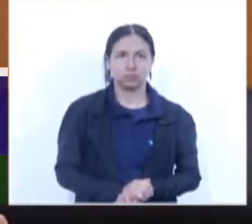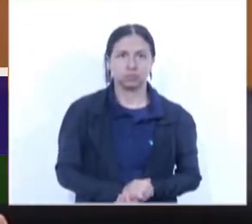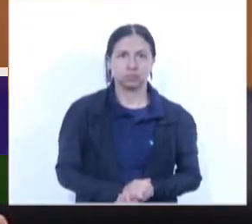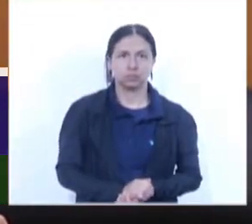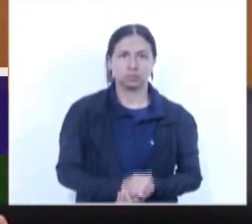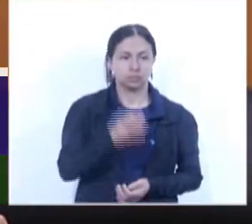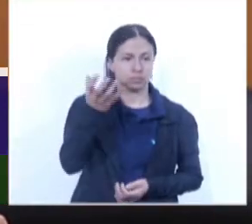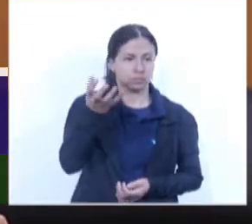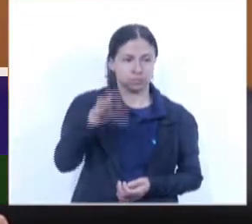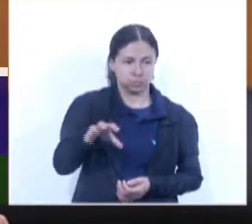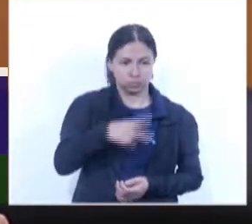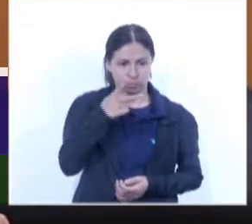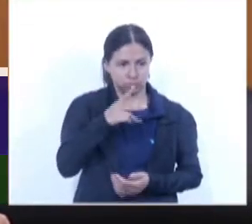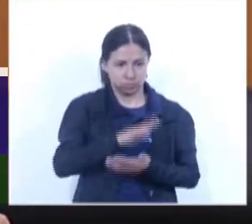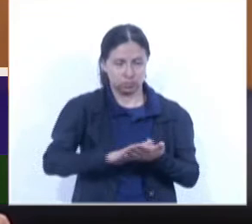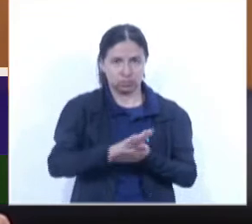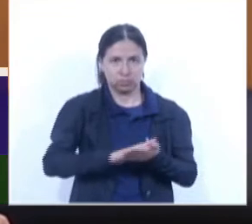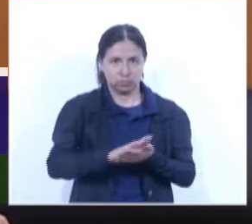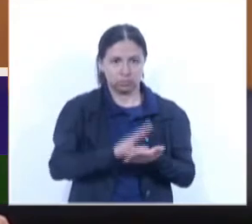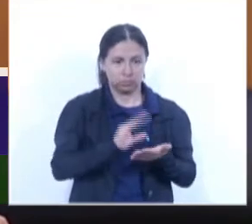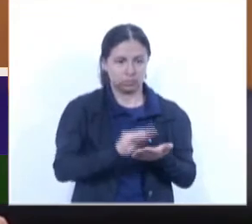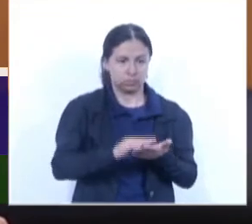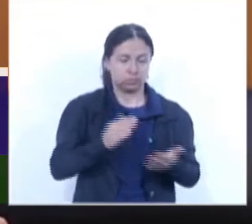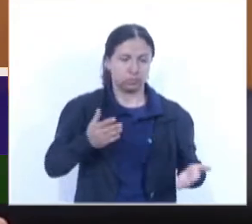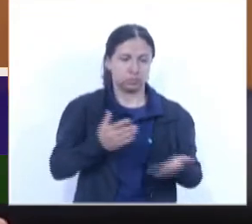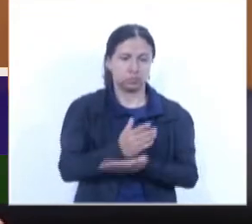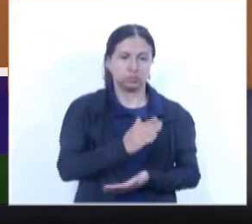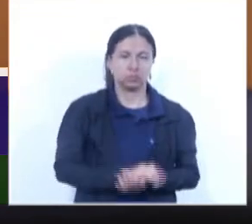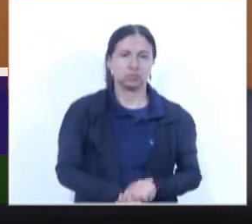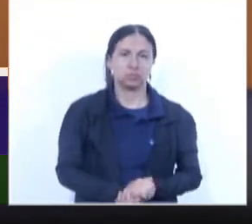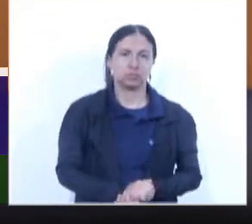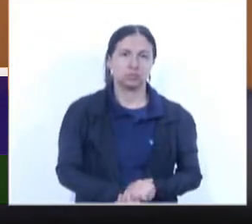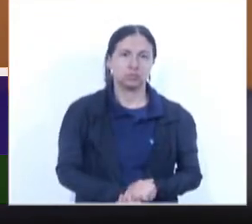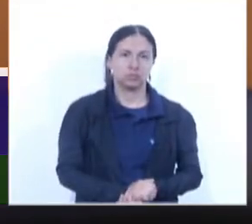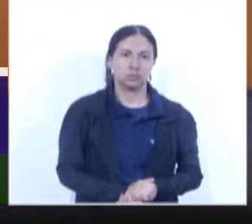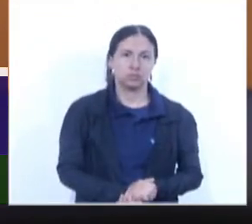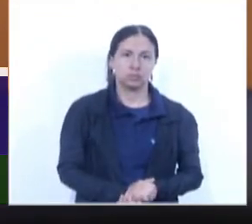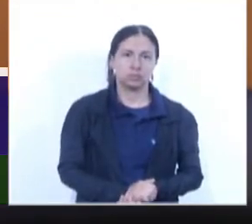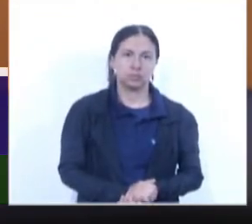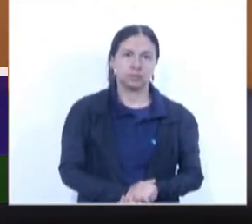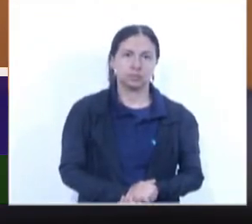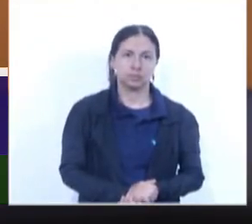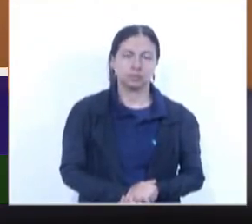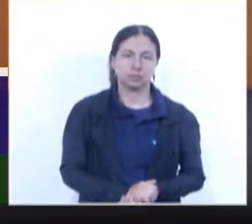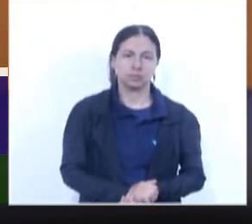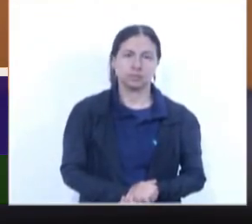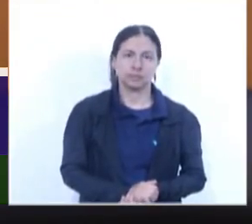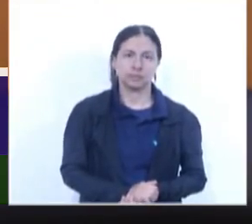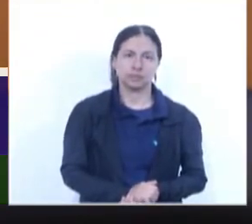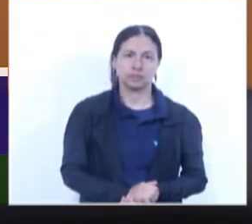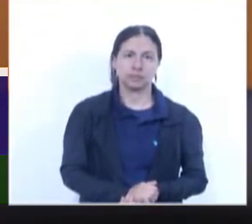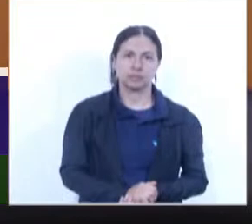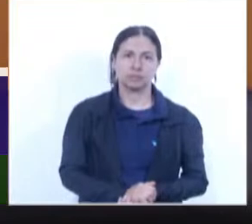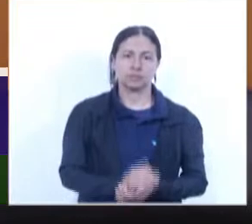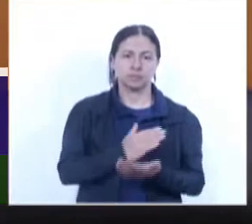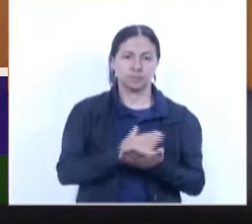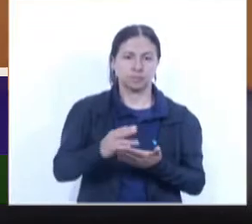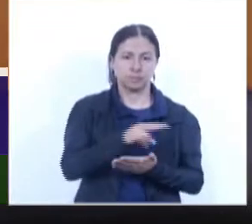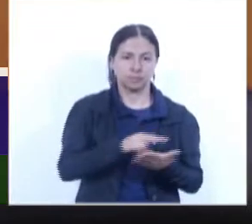queira se manifestar está aprovada entraremos agora na discussão de requerimento